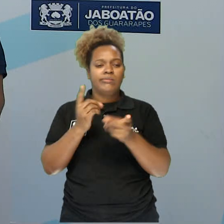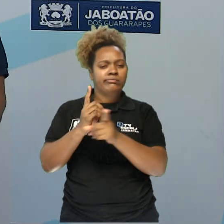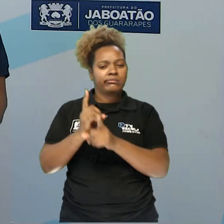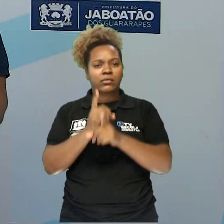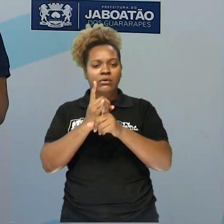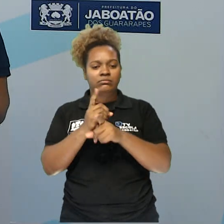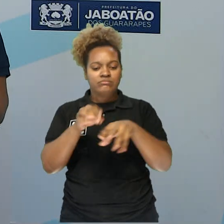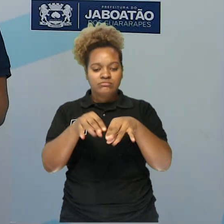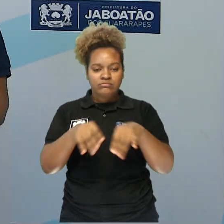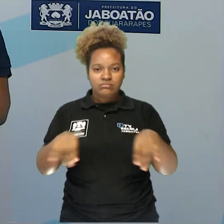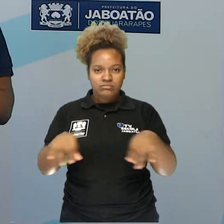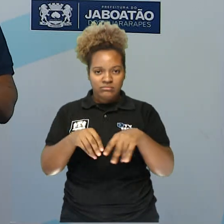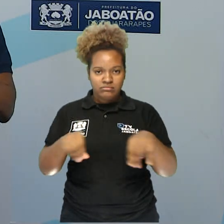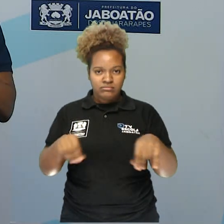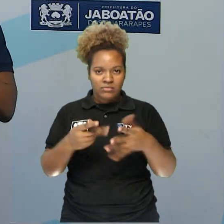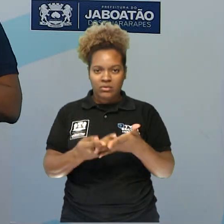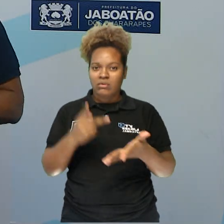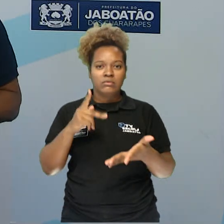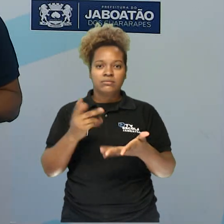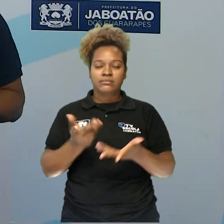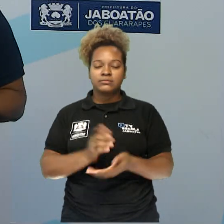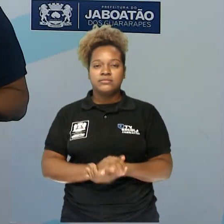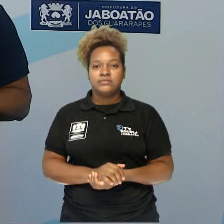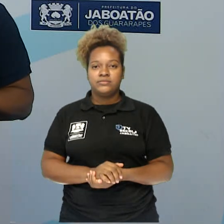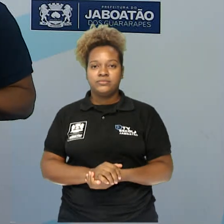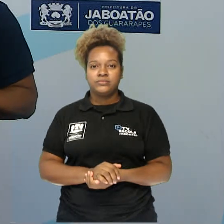os solos, ok? Vamos lá.